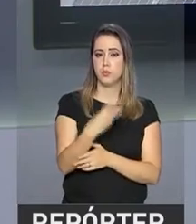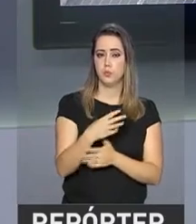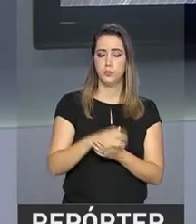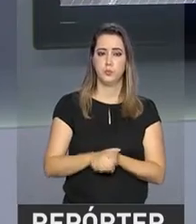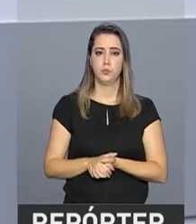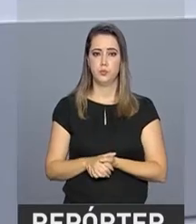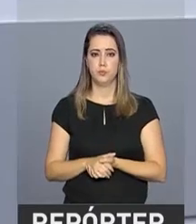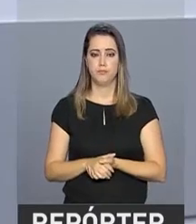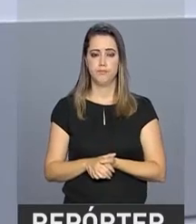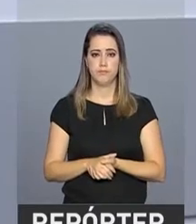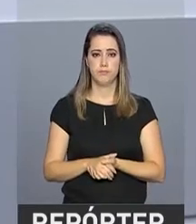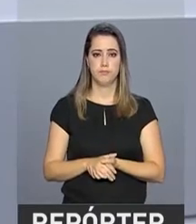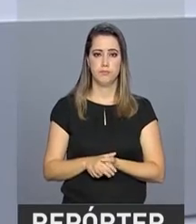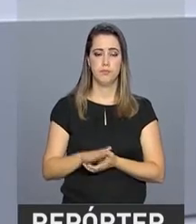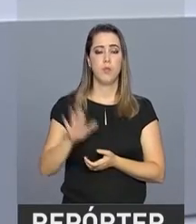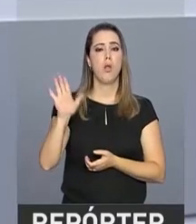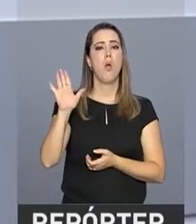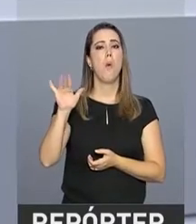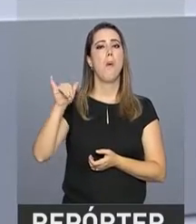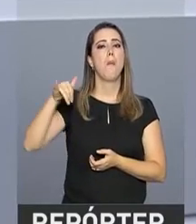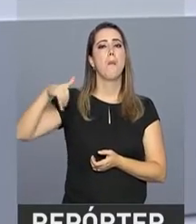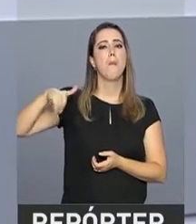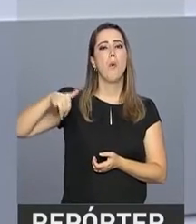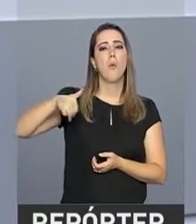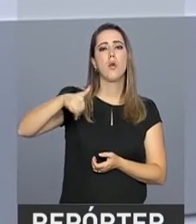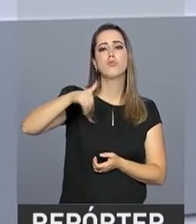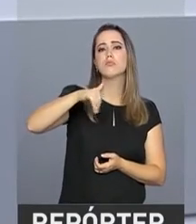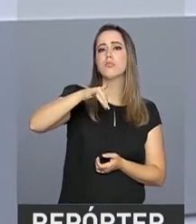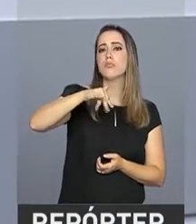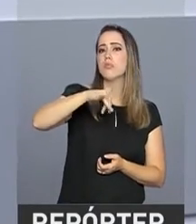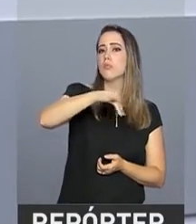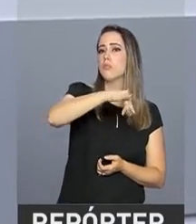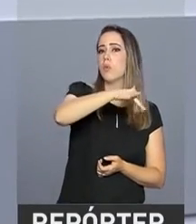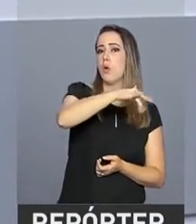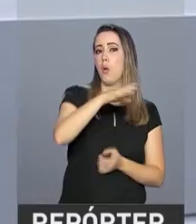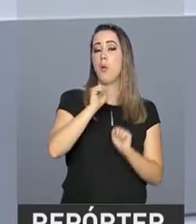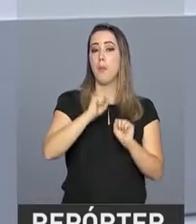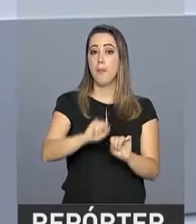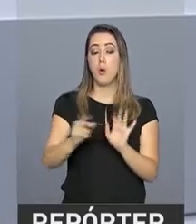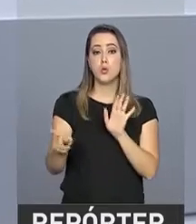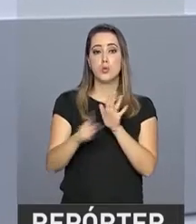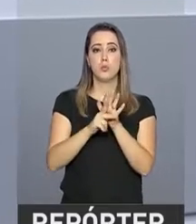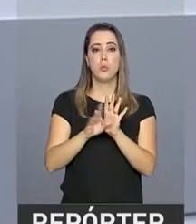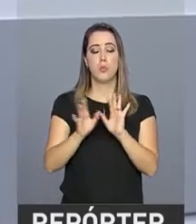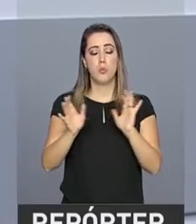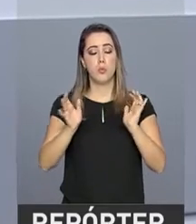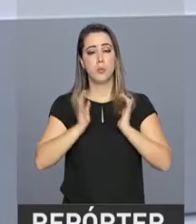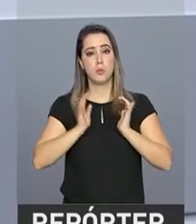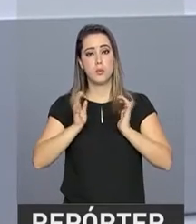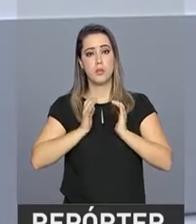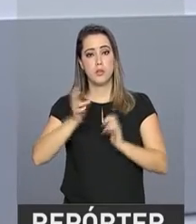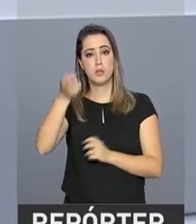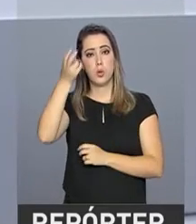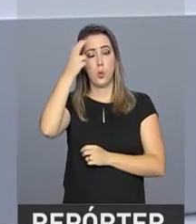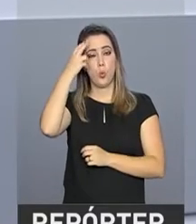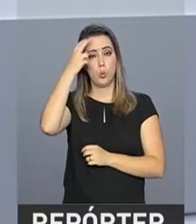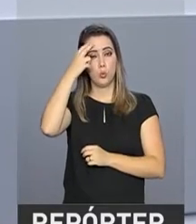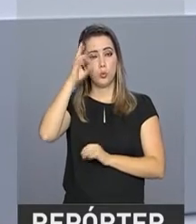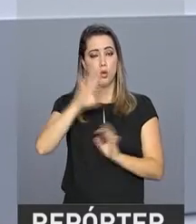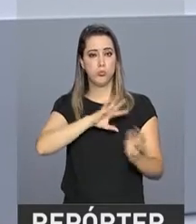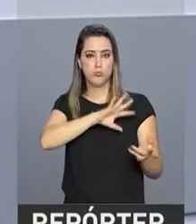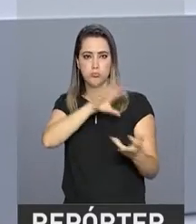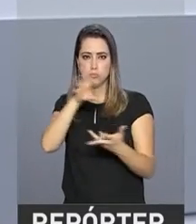2013. O Bumba Meu Boi pode se tornar patrimônio cultural imaterial da humanidade. O governo lançou